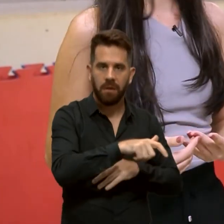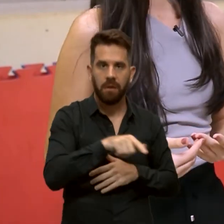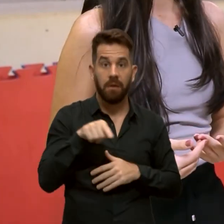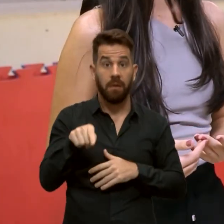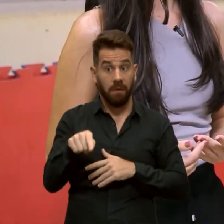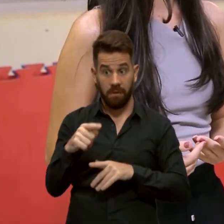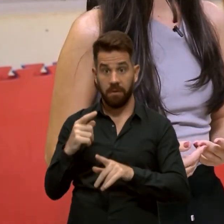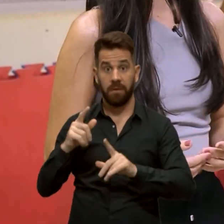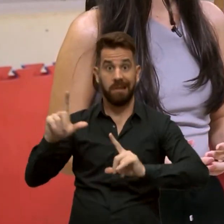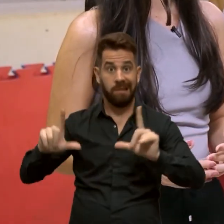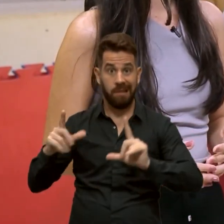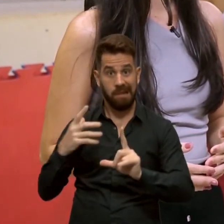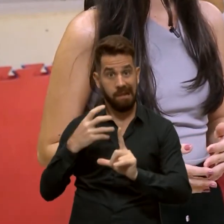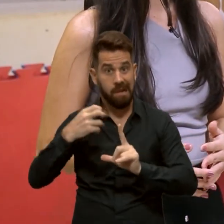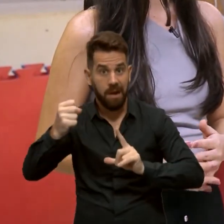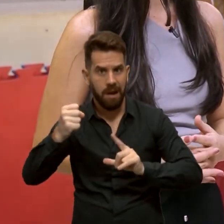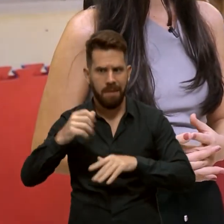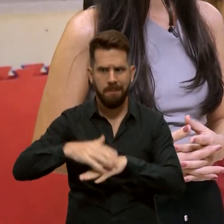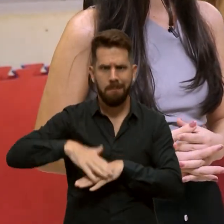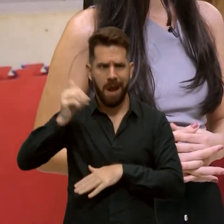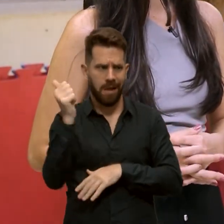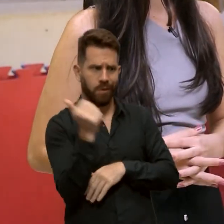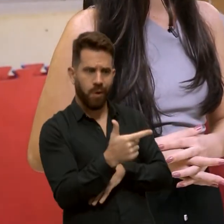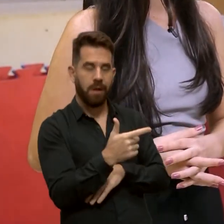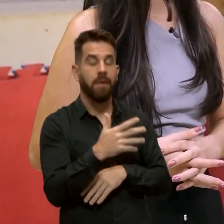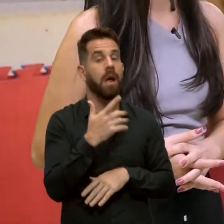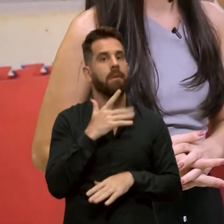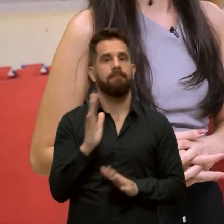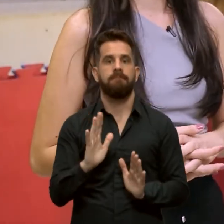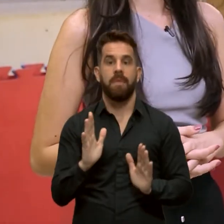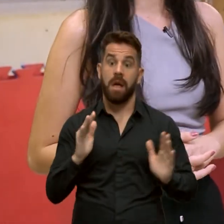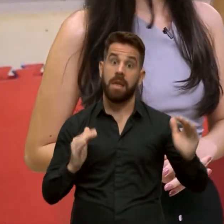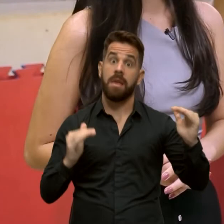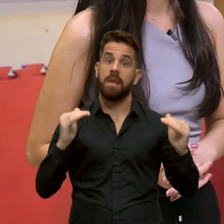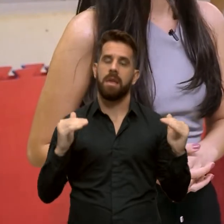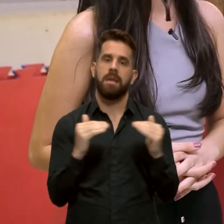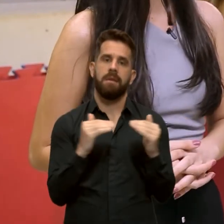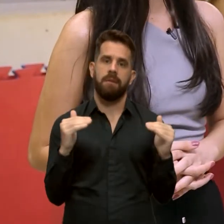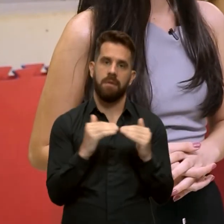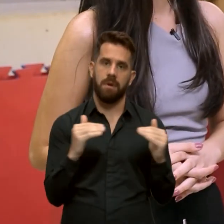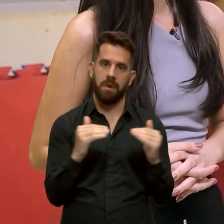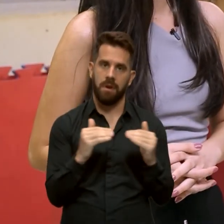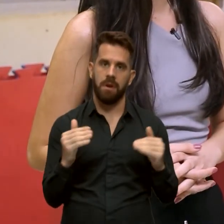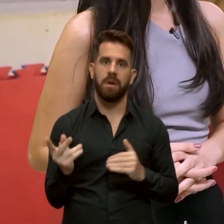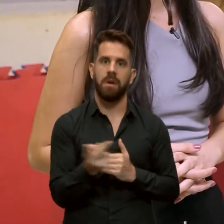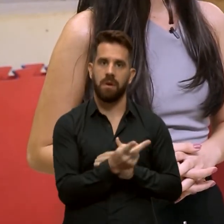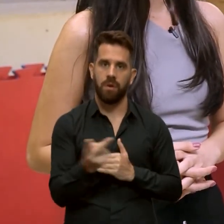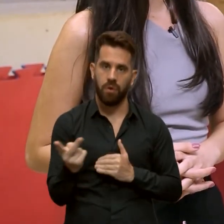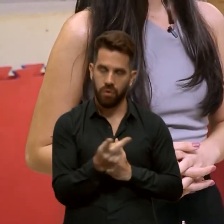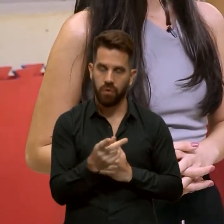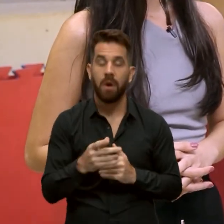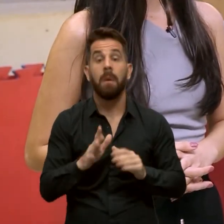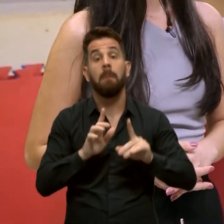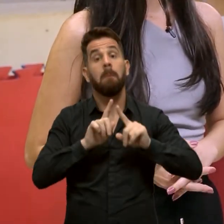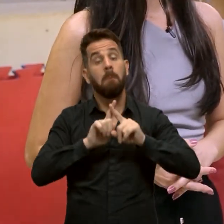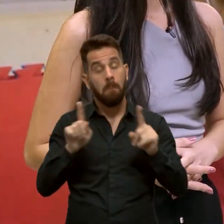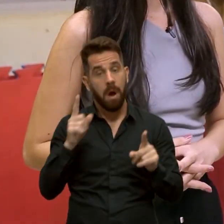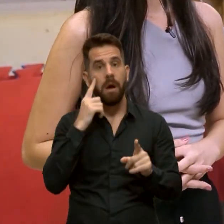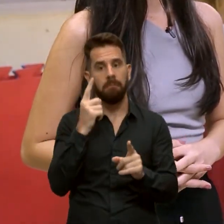mais eficiente. Na verdade, eles estão se mostrando equivalentes. Mas o que nós observamos também nesse estudo?